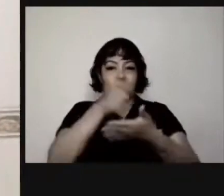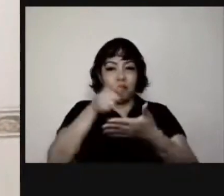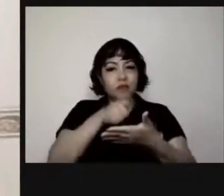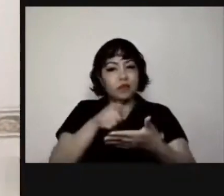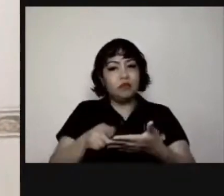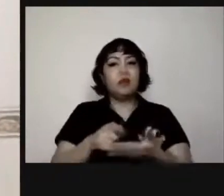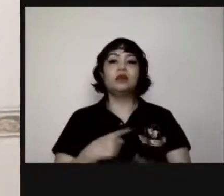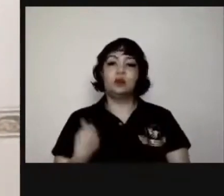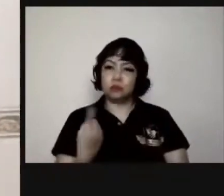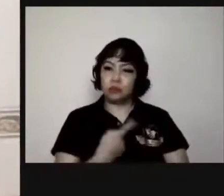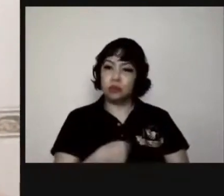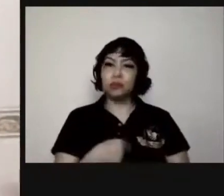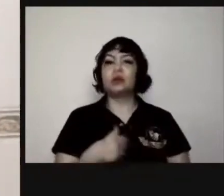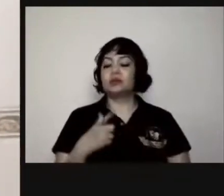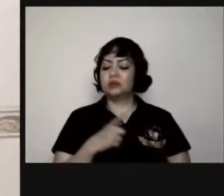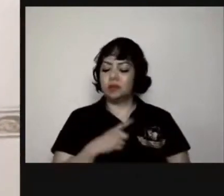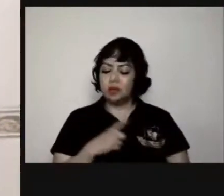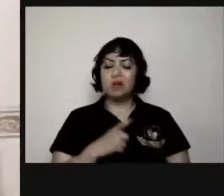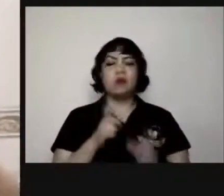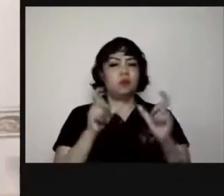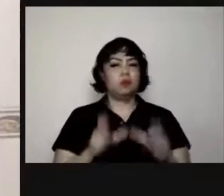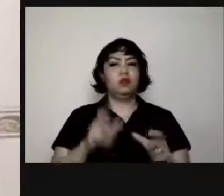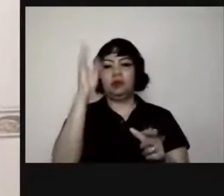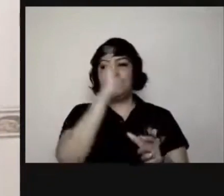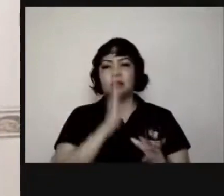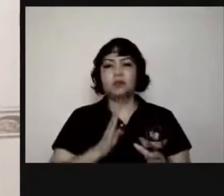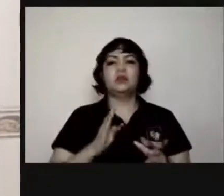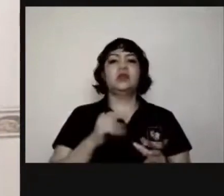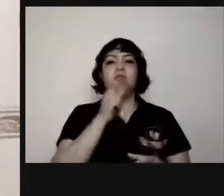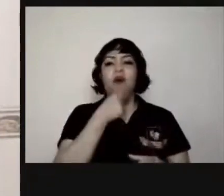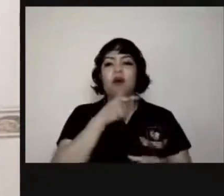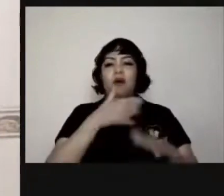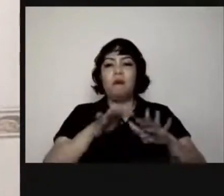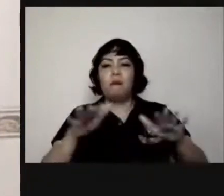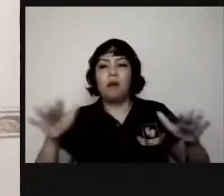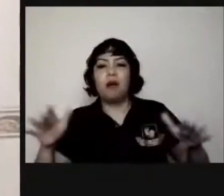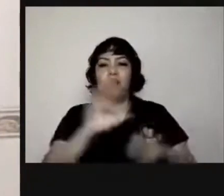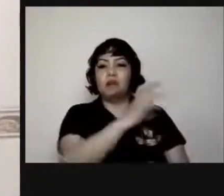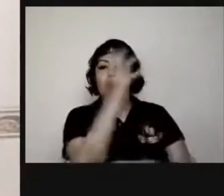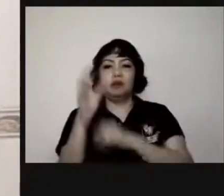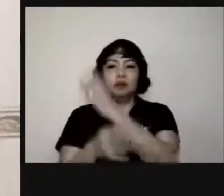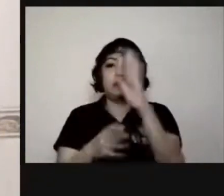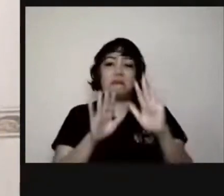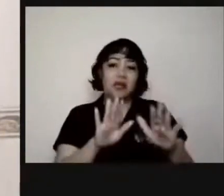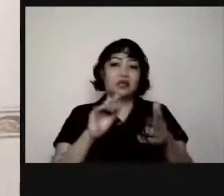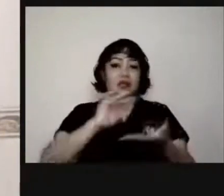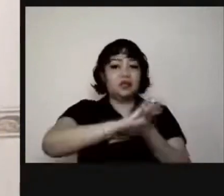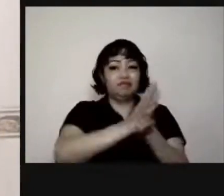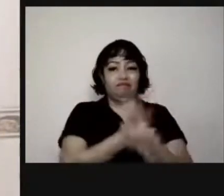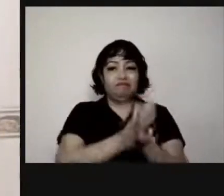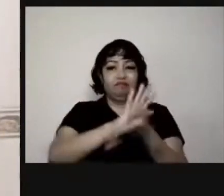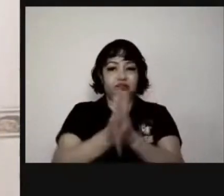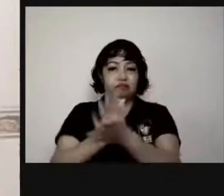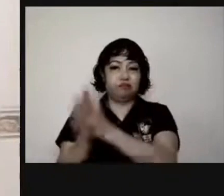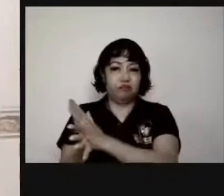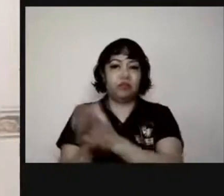realmente lugares bonitos, praias, florestas, mas que isso foi dizimado, está sendo dizimado,